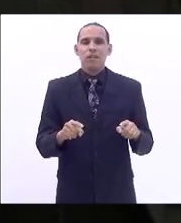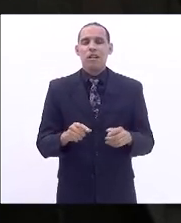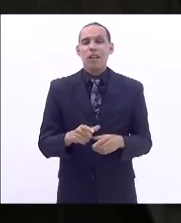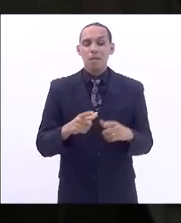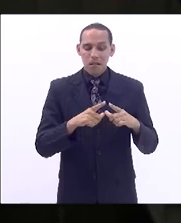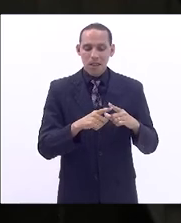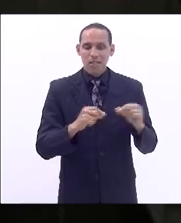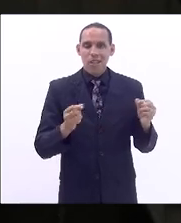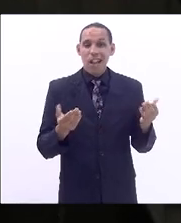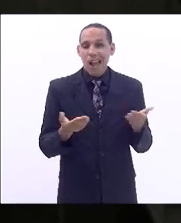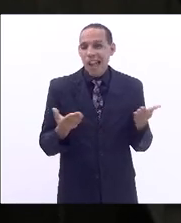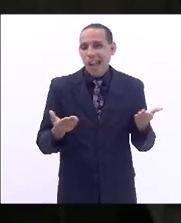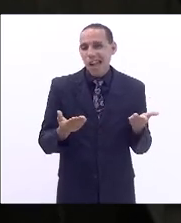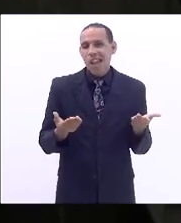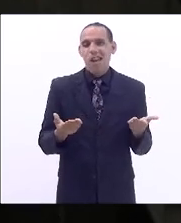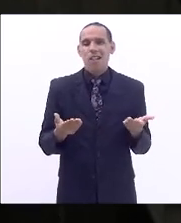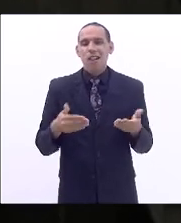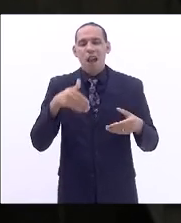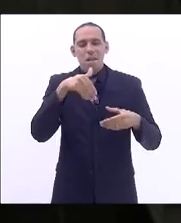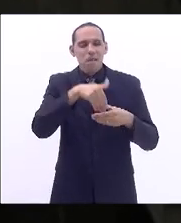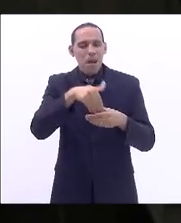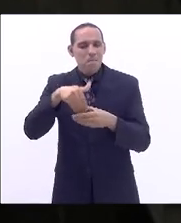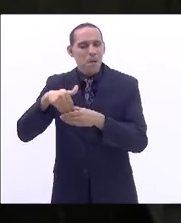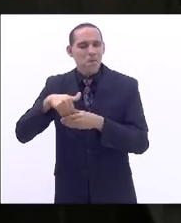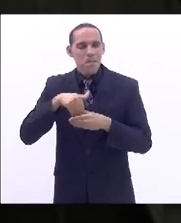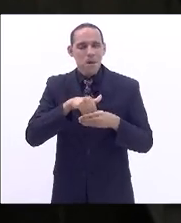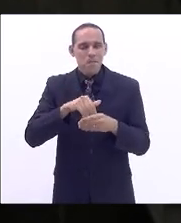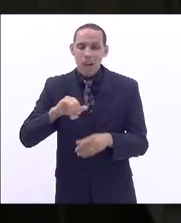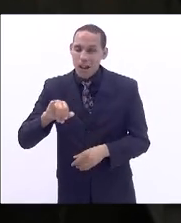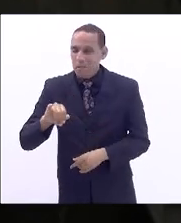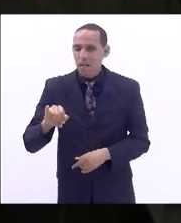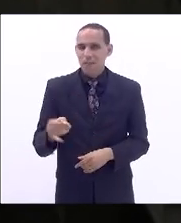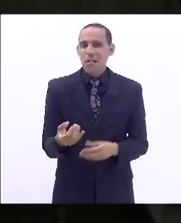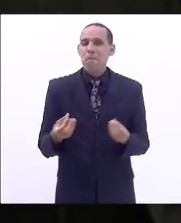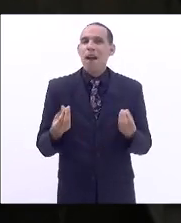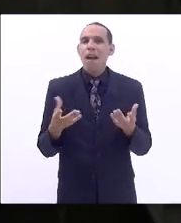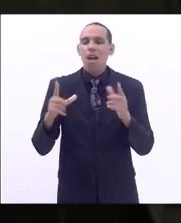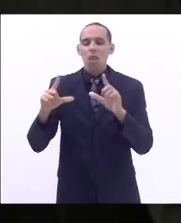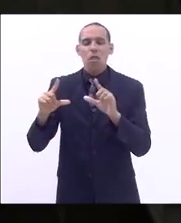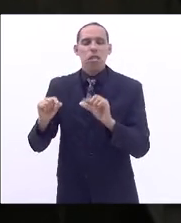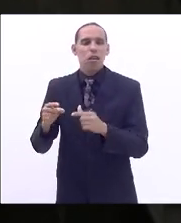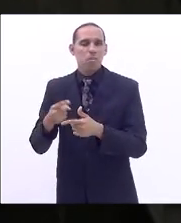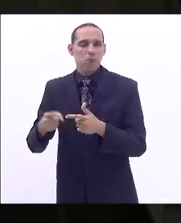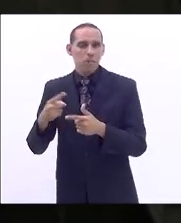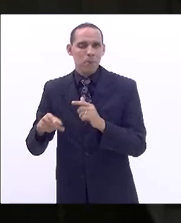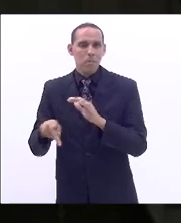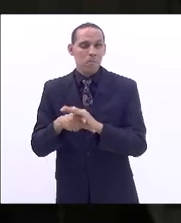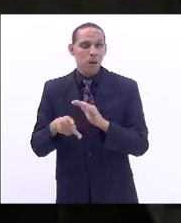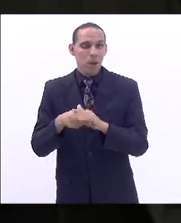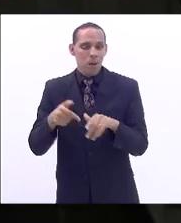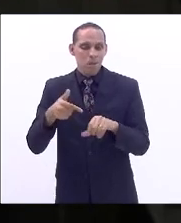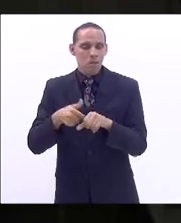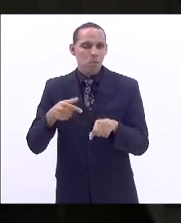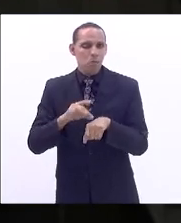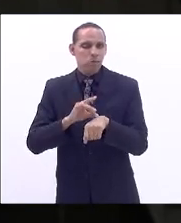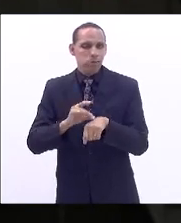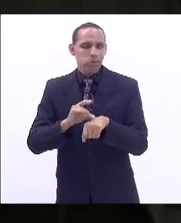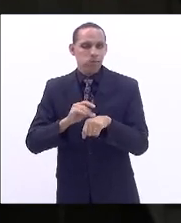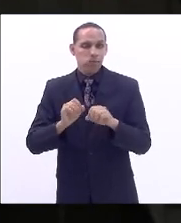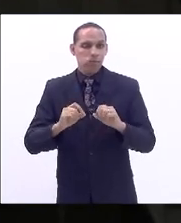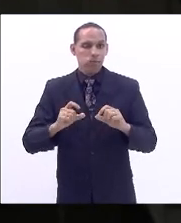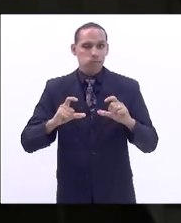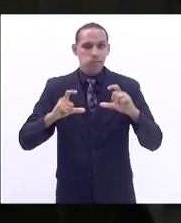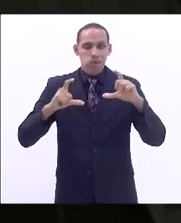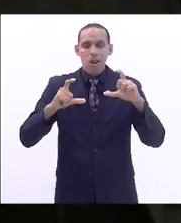que agora demagogicamente e eleitoralmente quer tentar mitigar o problema da Alta dos combustíveis que a consequência